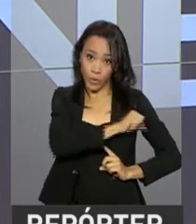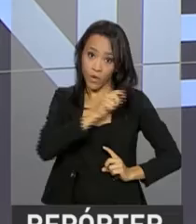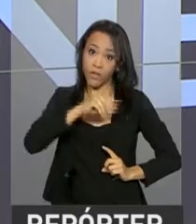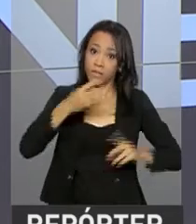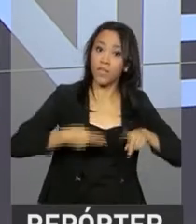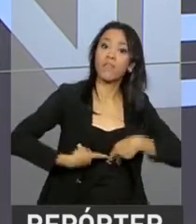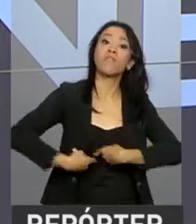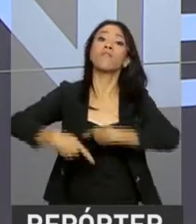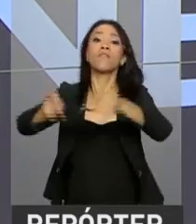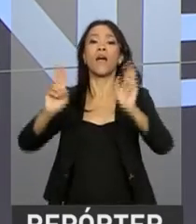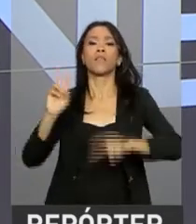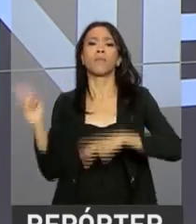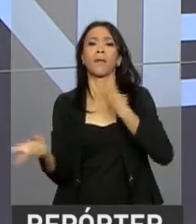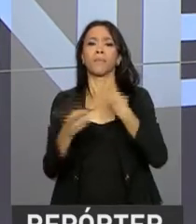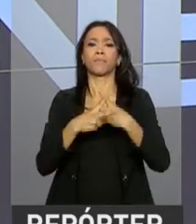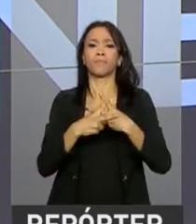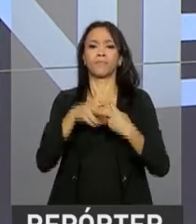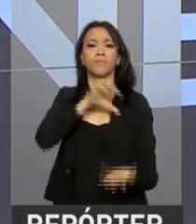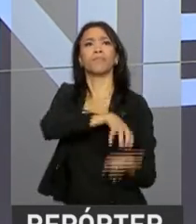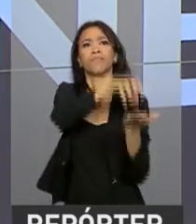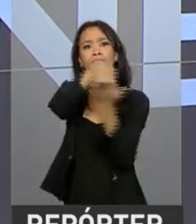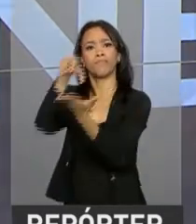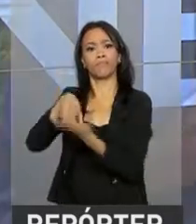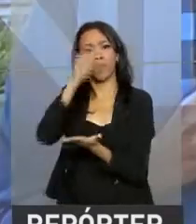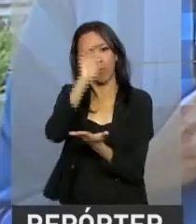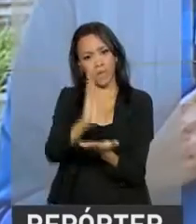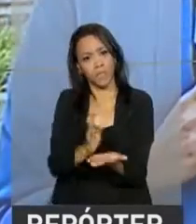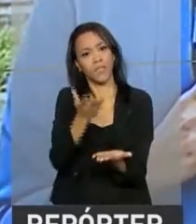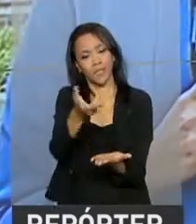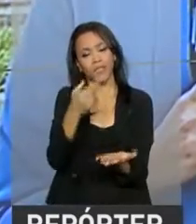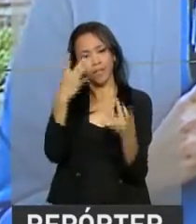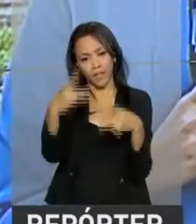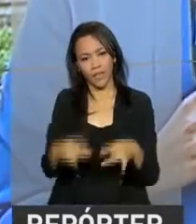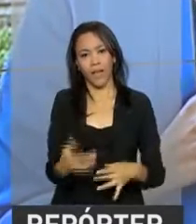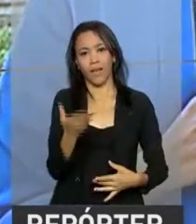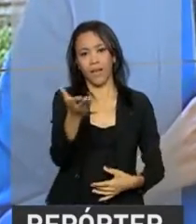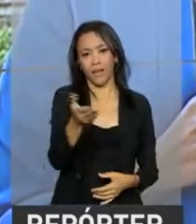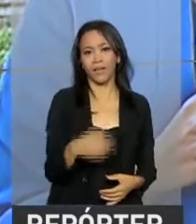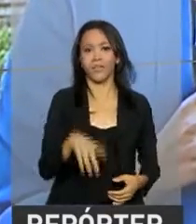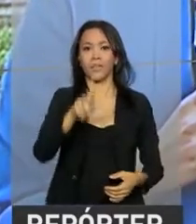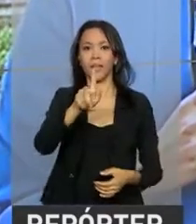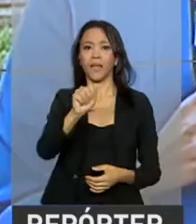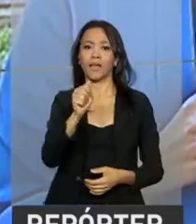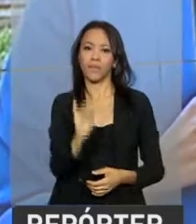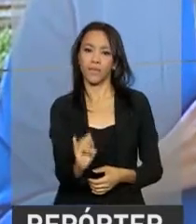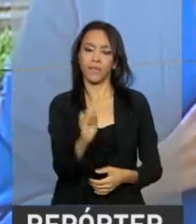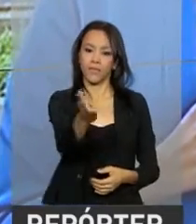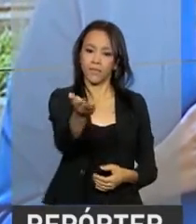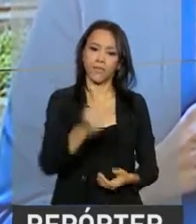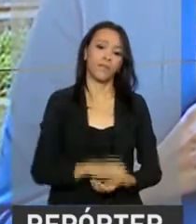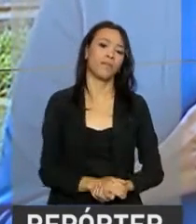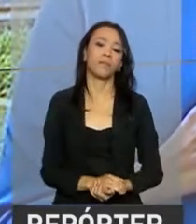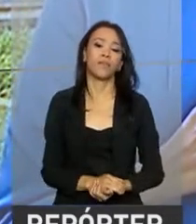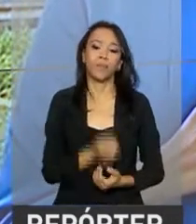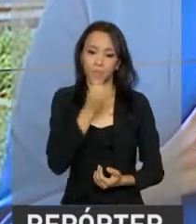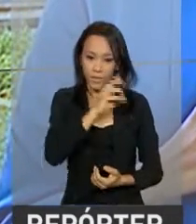para penitenciárias de todo o país. Quem traz os detalhes para a gente ao vivo é Gabriela Noronha. Oi, Gabriela, bom dia para